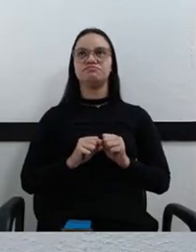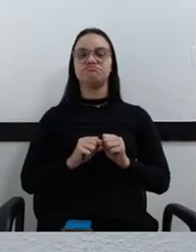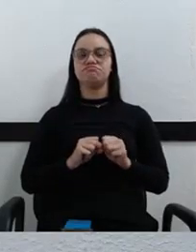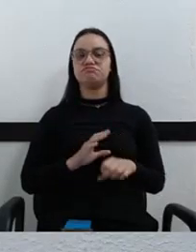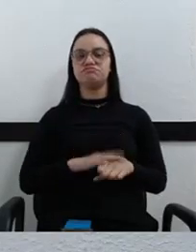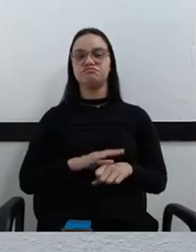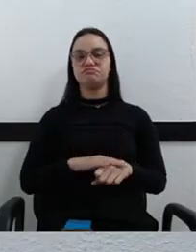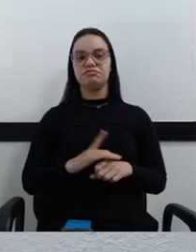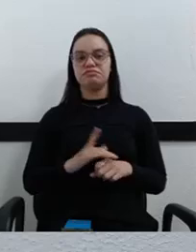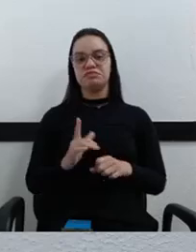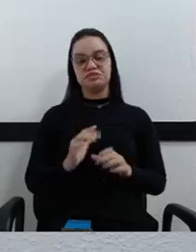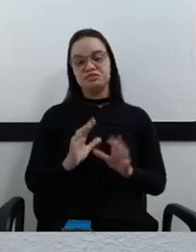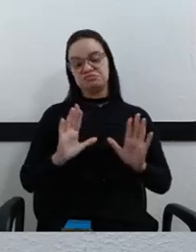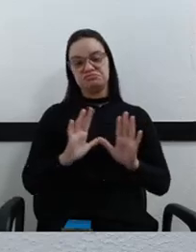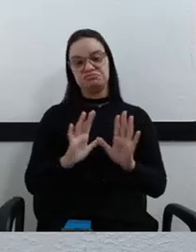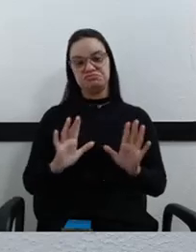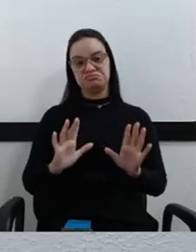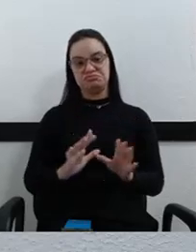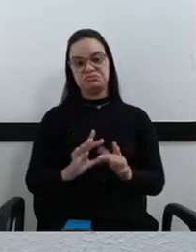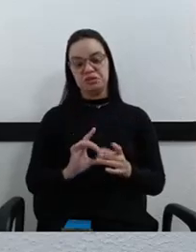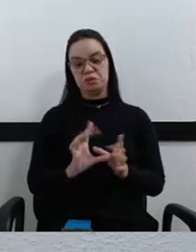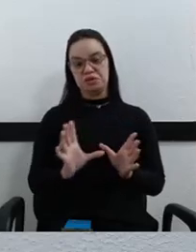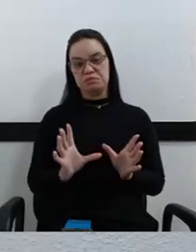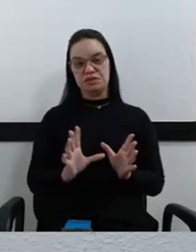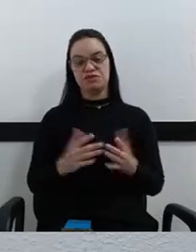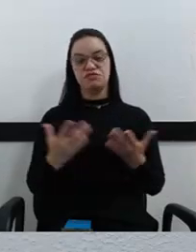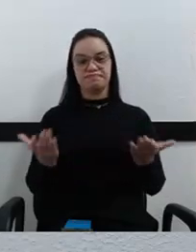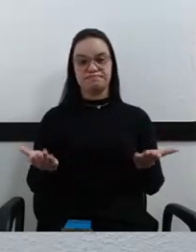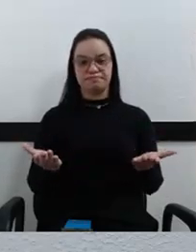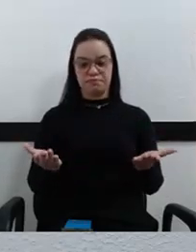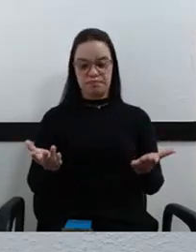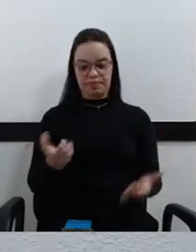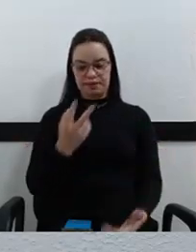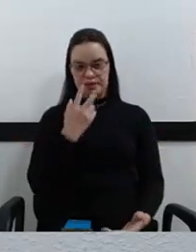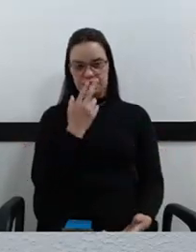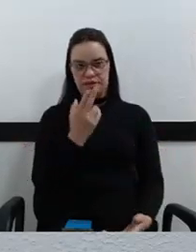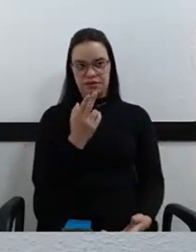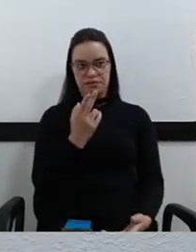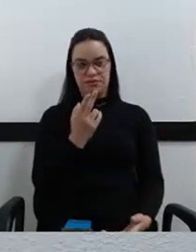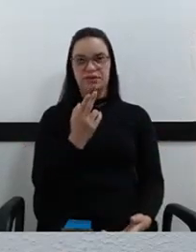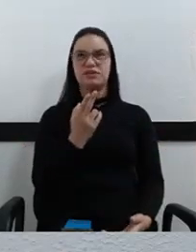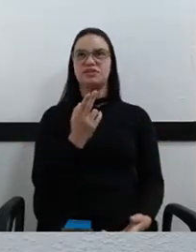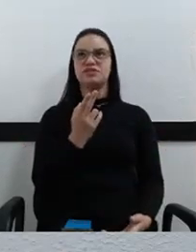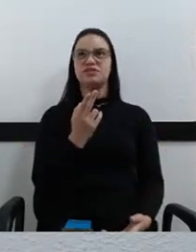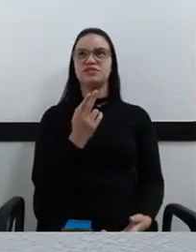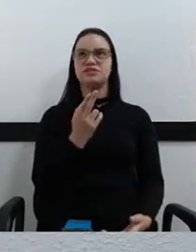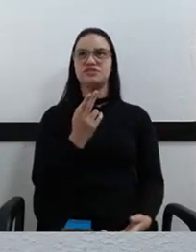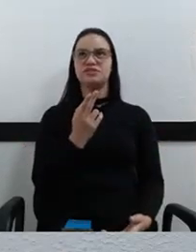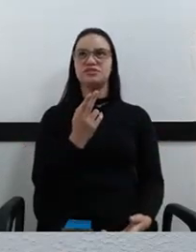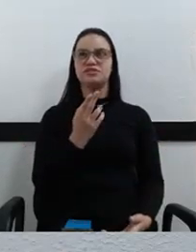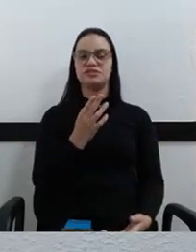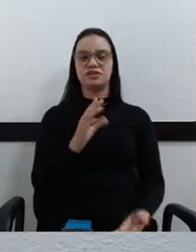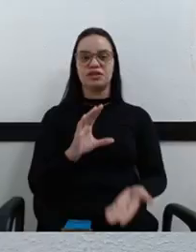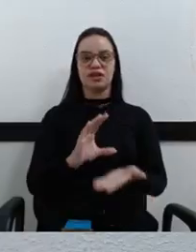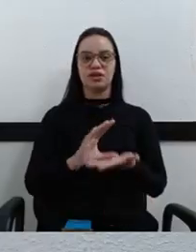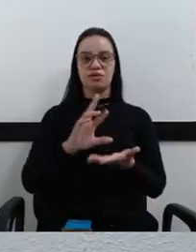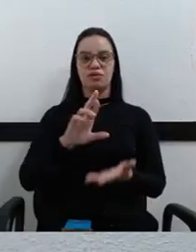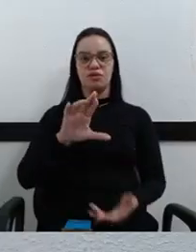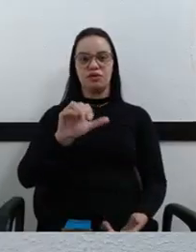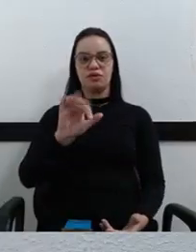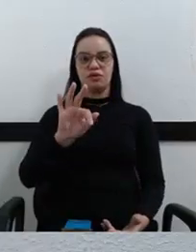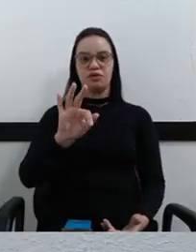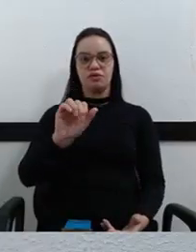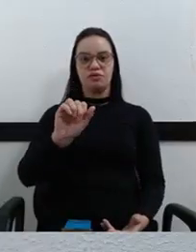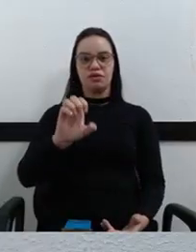de acordo com os ventos. Bom, acho que não tem mais nenhum... acho que o conselheiro Rafael Camarão está